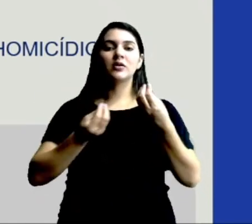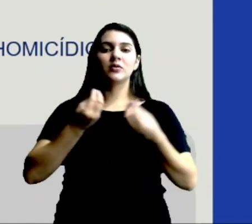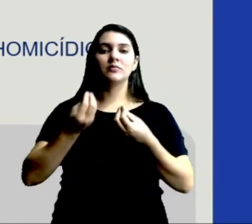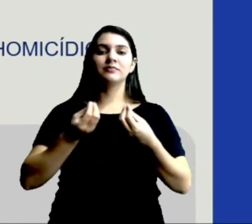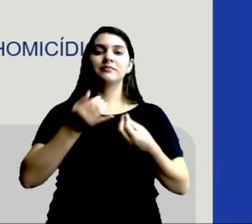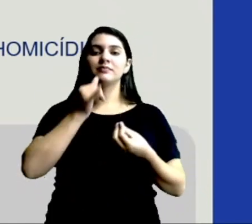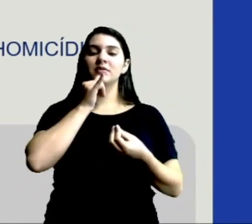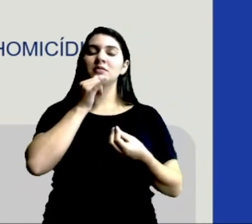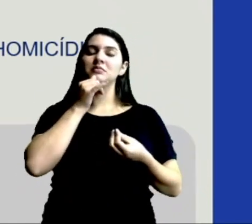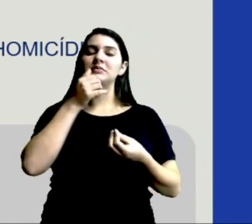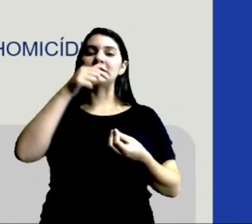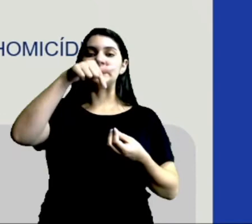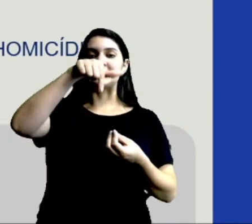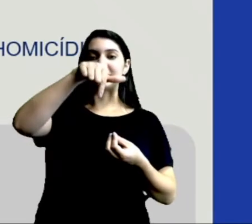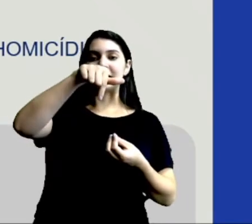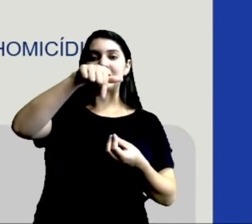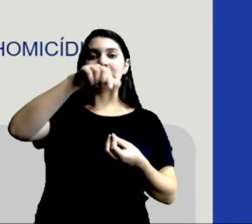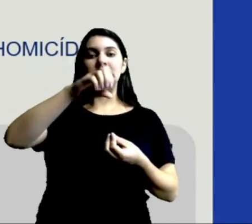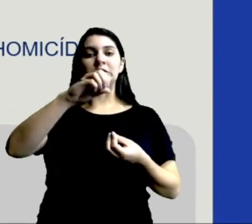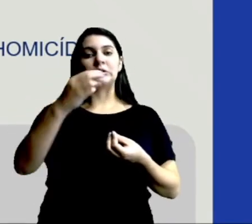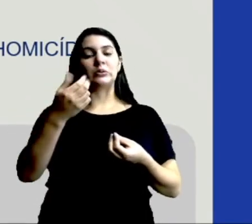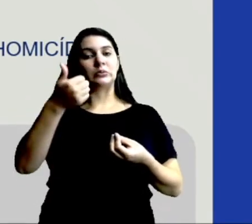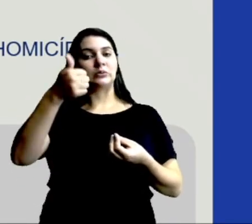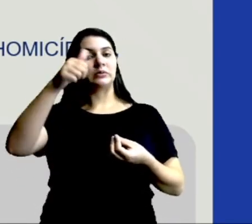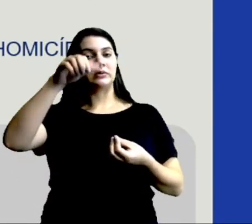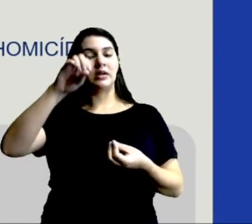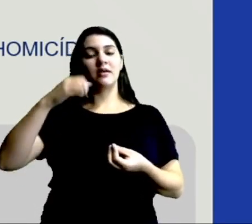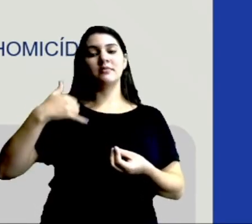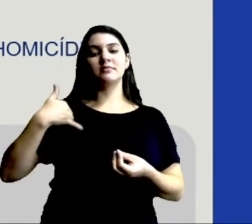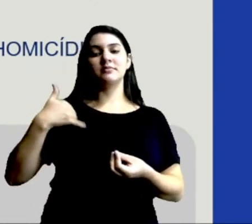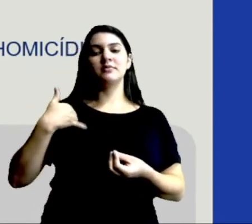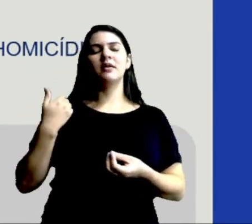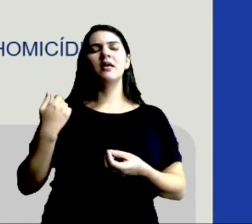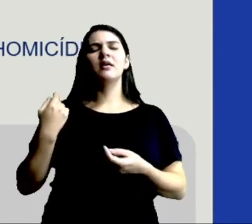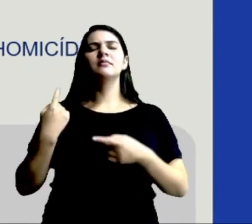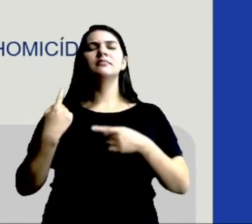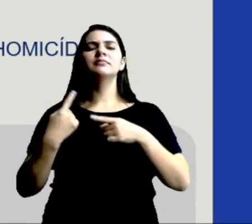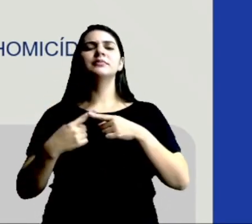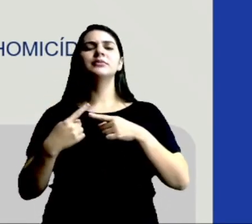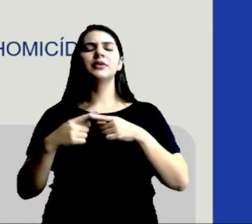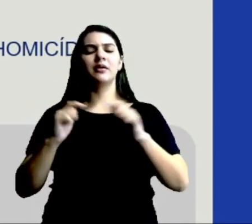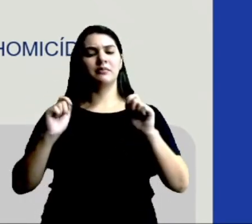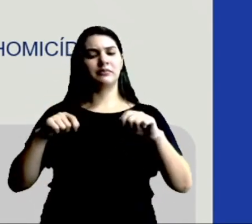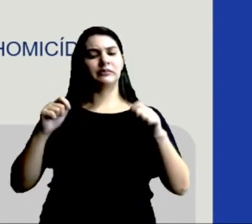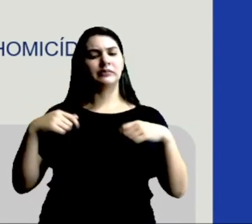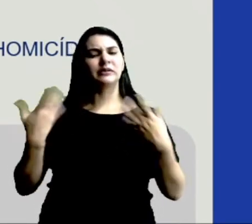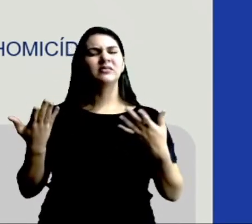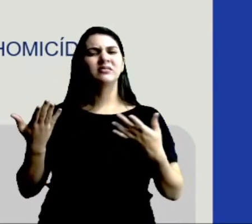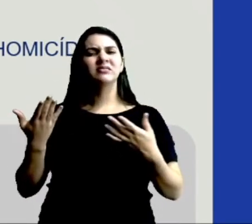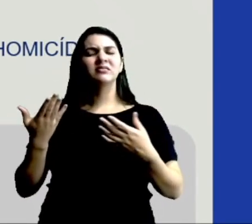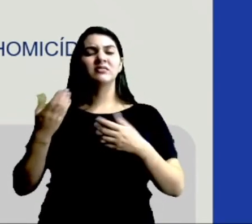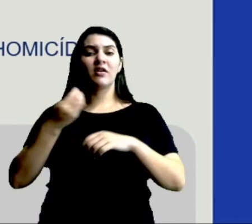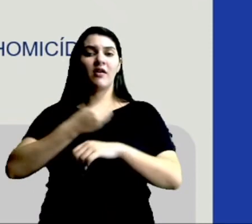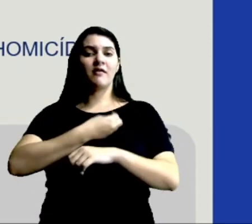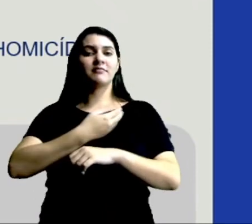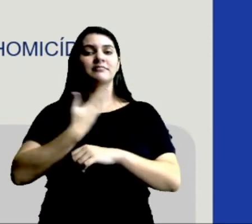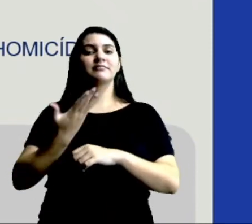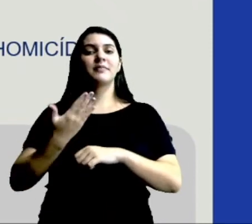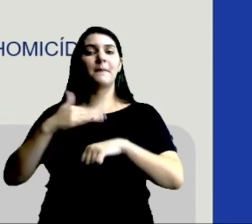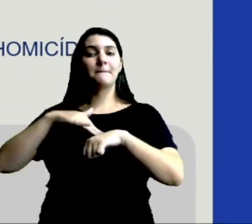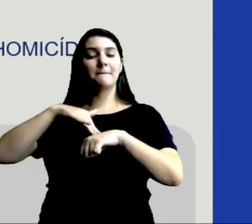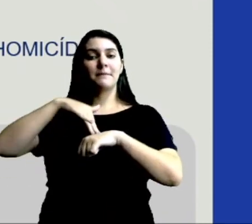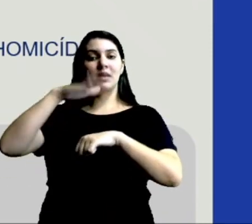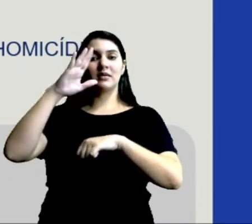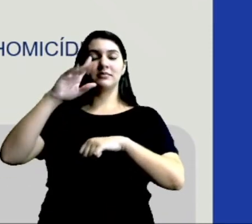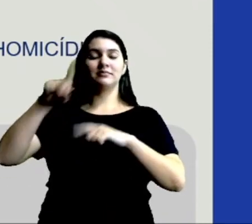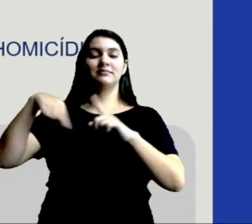ou 10 anos. Mas por que isso? Que as pessoas poderiam viver bem mais que isso. Só que nessa época, na